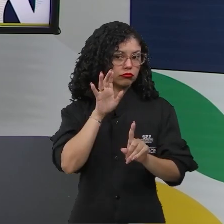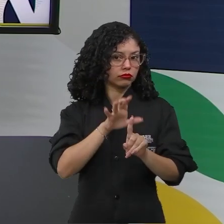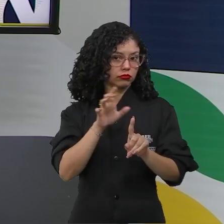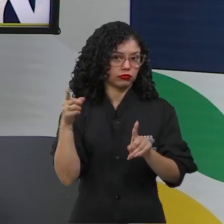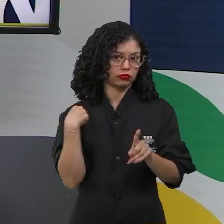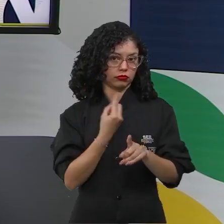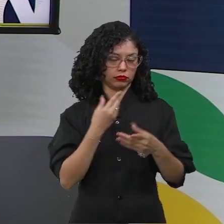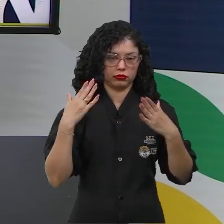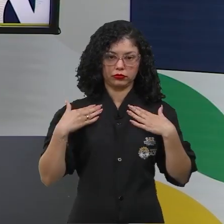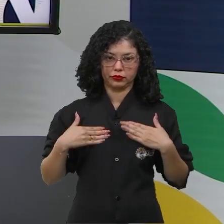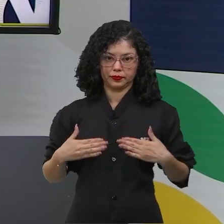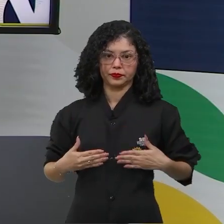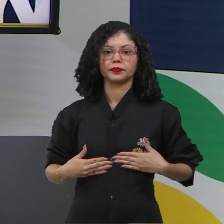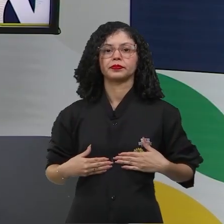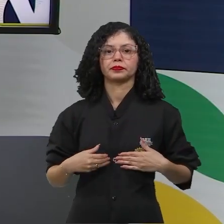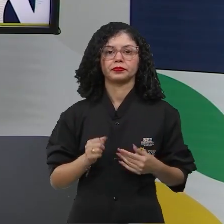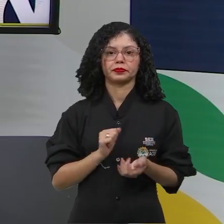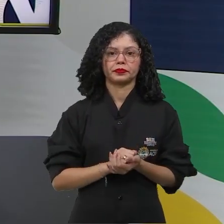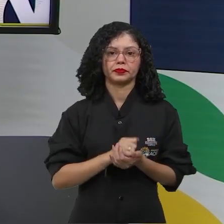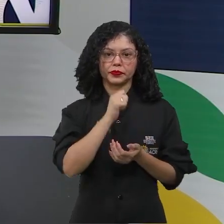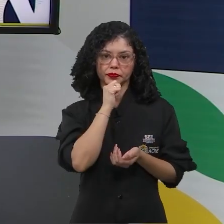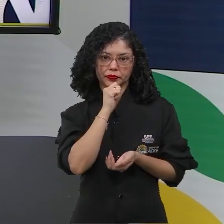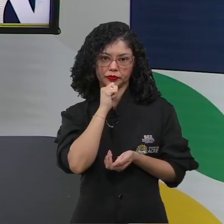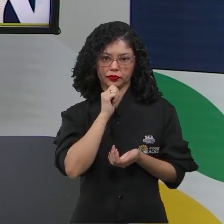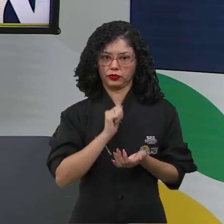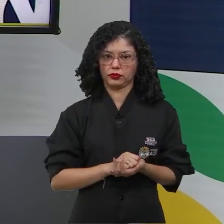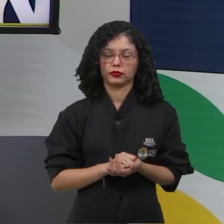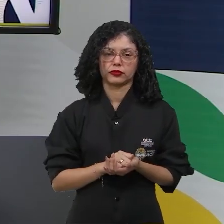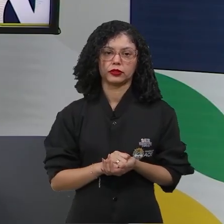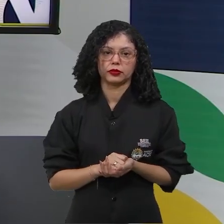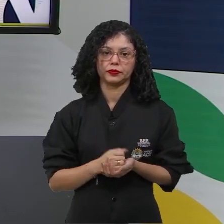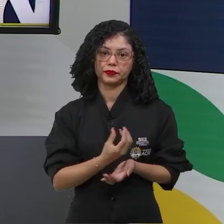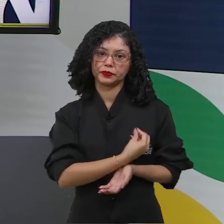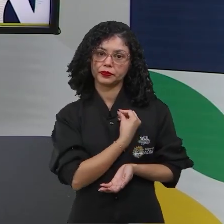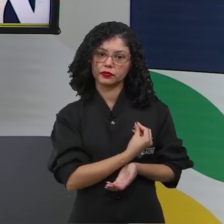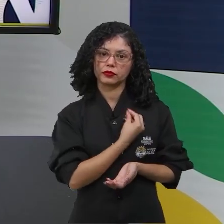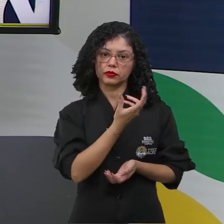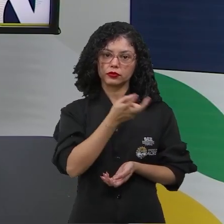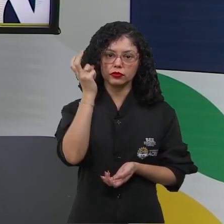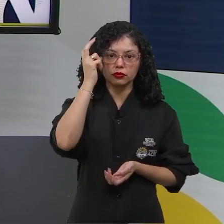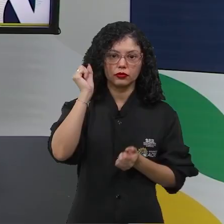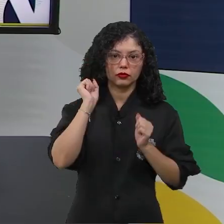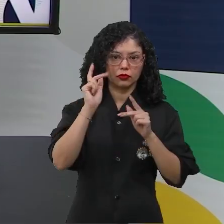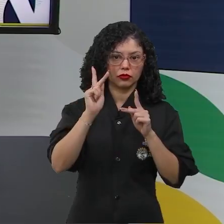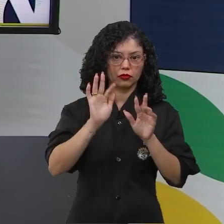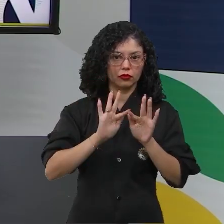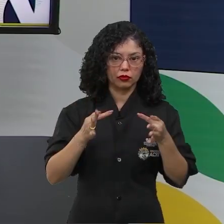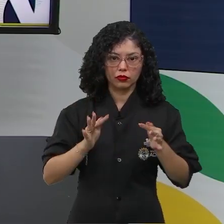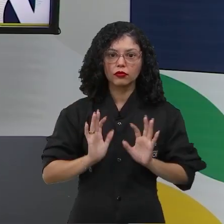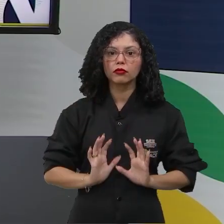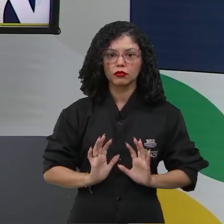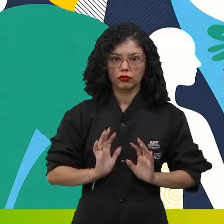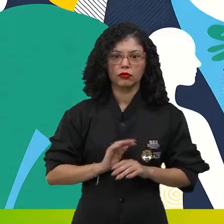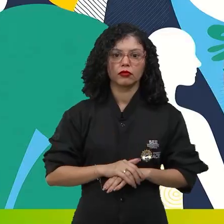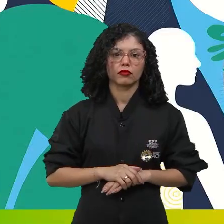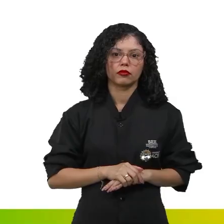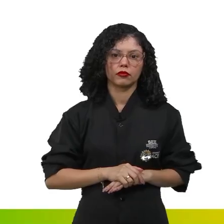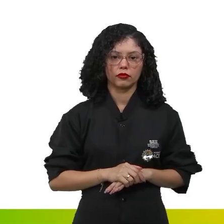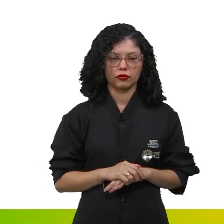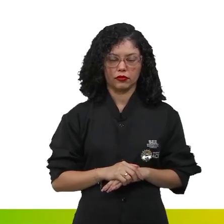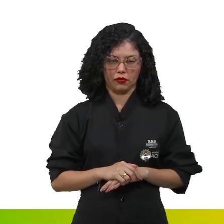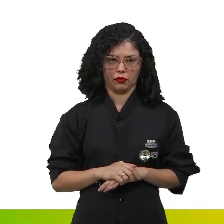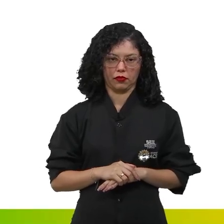construção corporal, a depender da vivência cultural. Simples assim, ok?